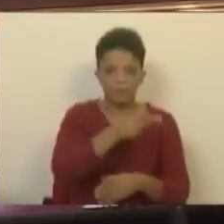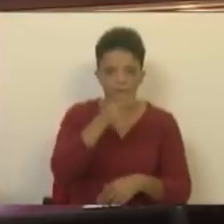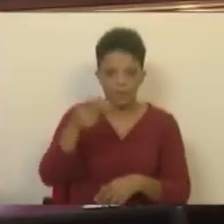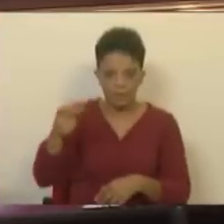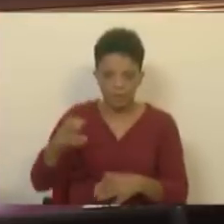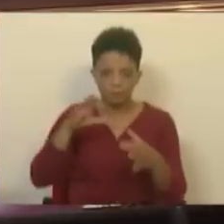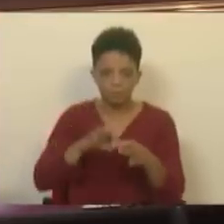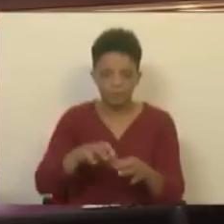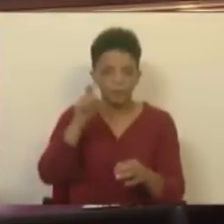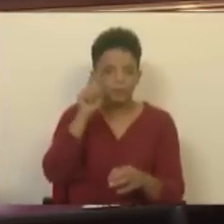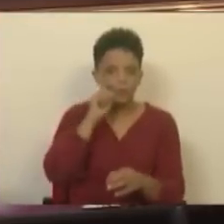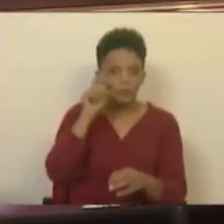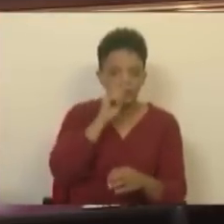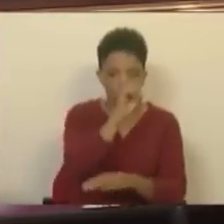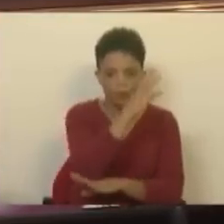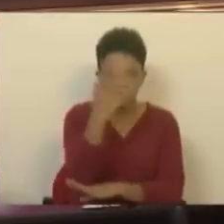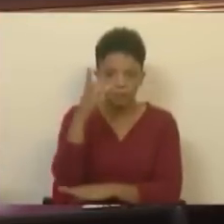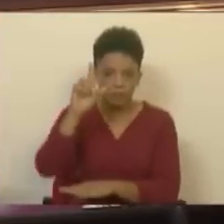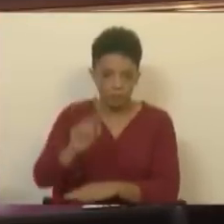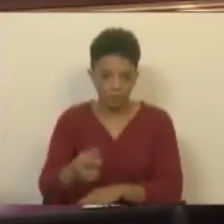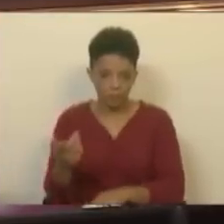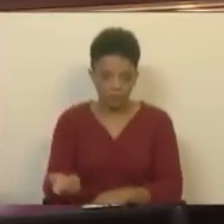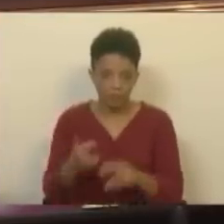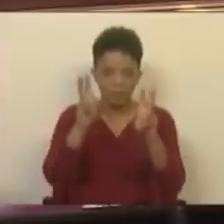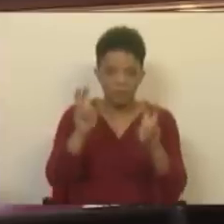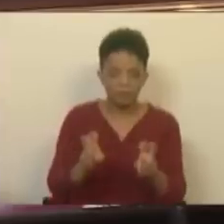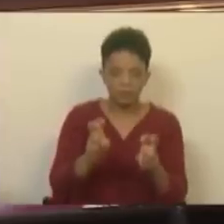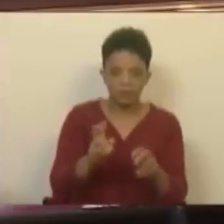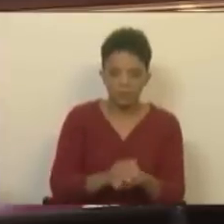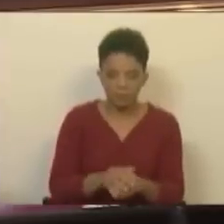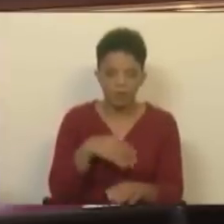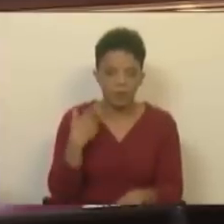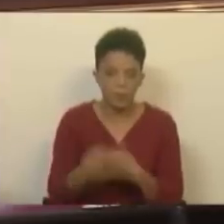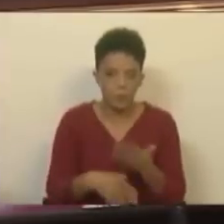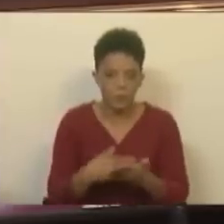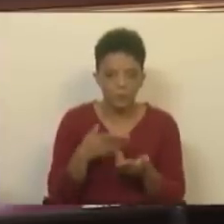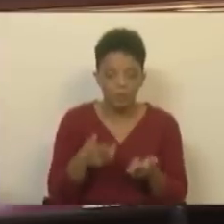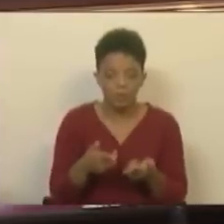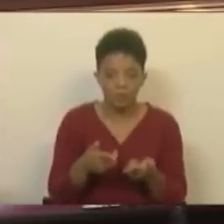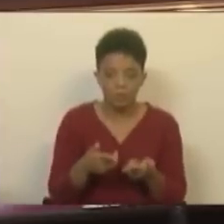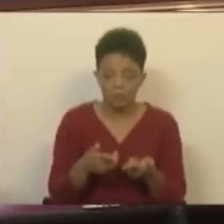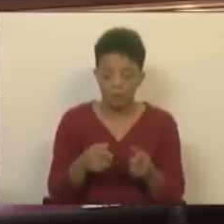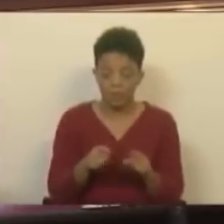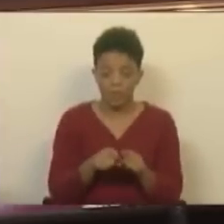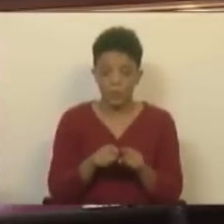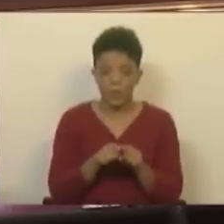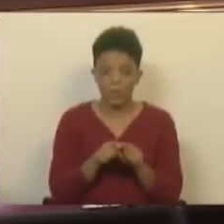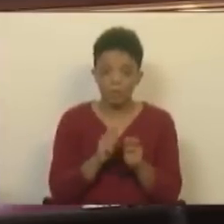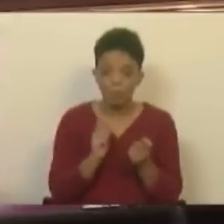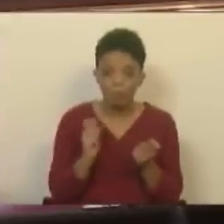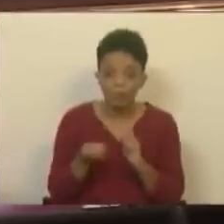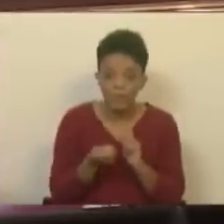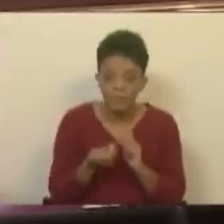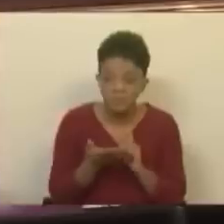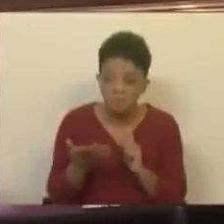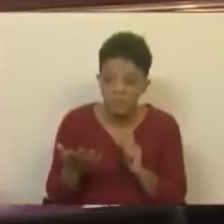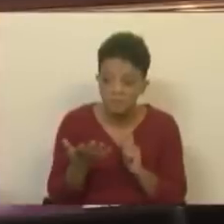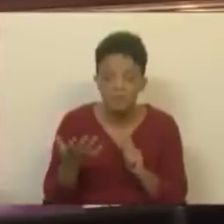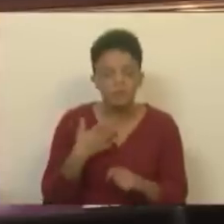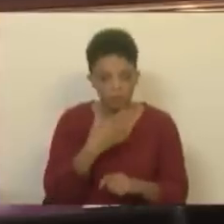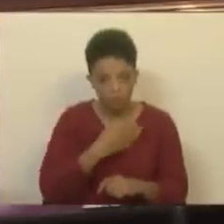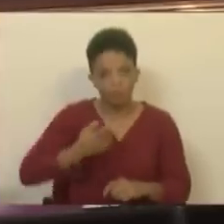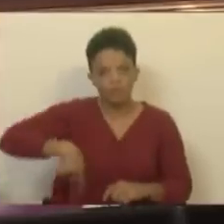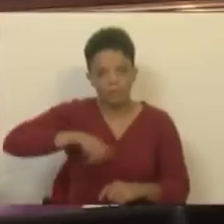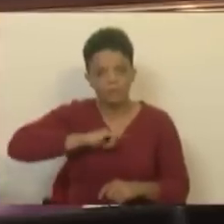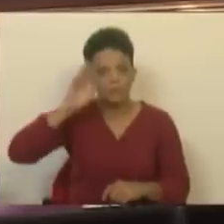em matéria de conservação das florestas mas também a matéria da retanização eh passou entre os pingos das chuva esta mudança e portanto se na primeira nisto